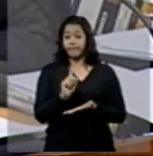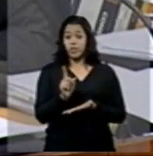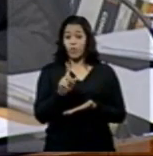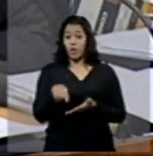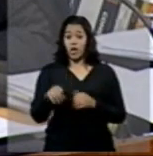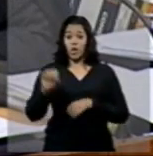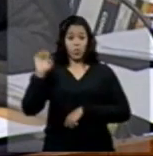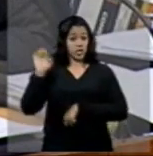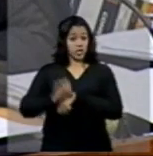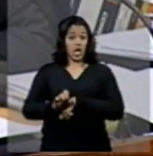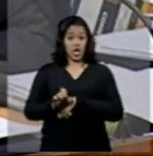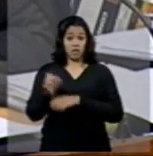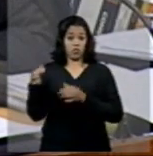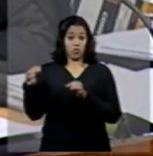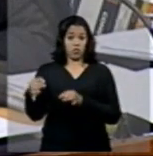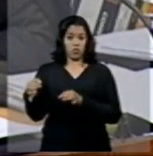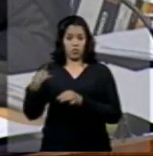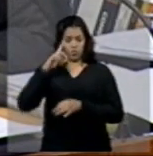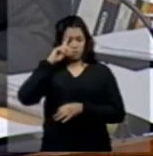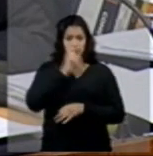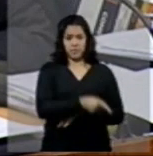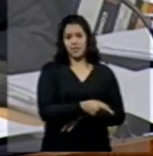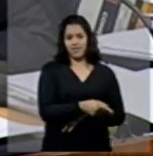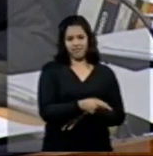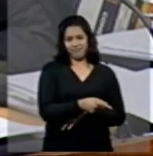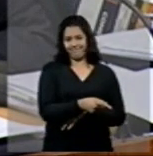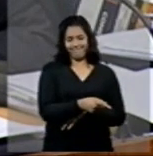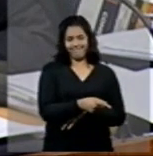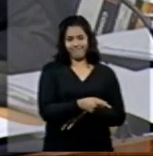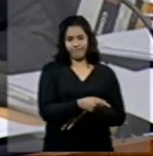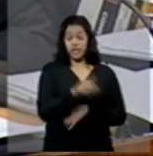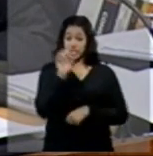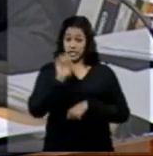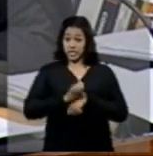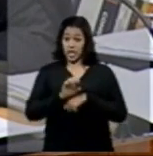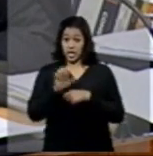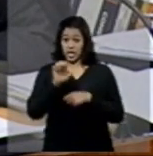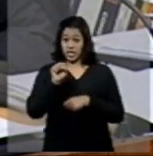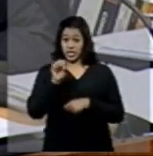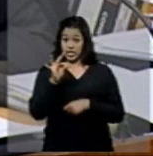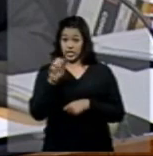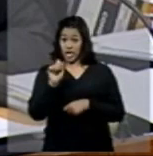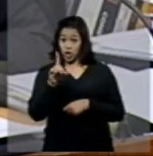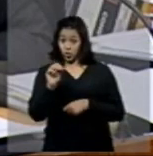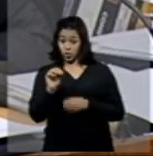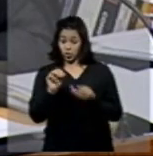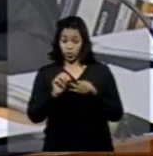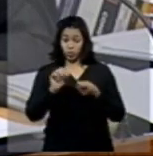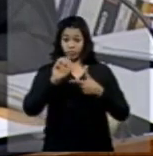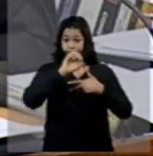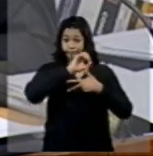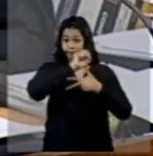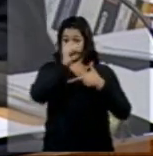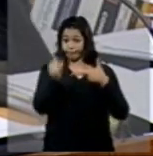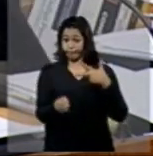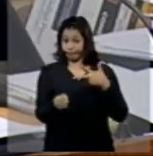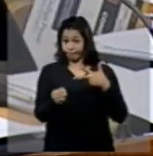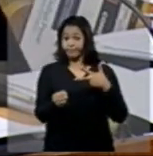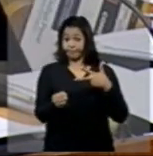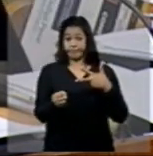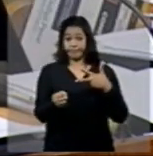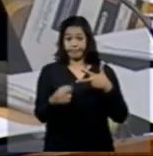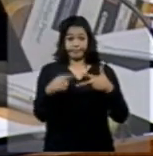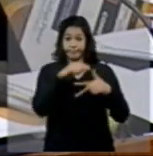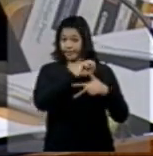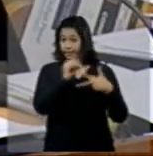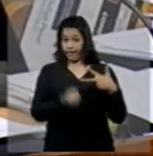ao Estado determinar, e o Estado aqui, legislativo, executivo ou judiciário,